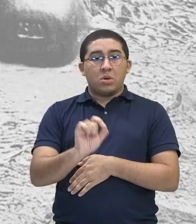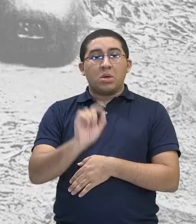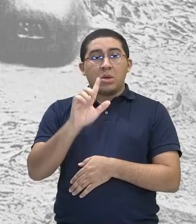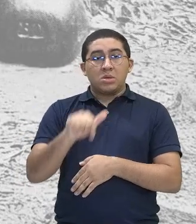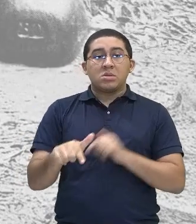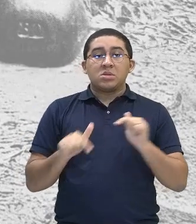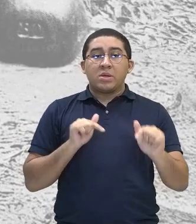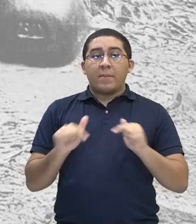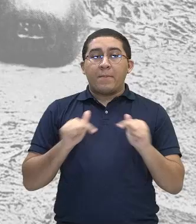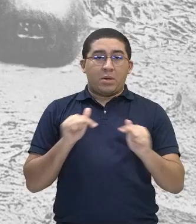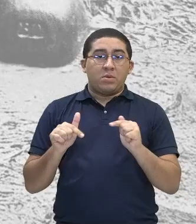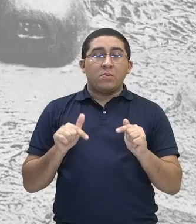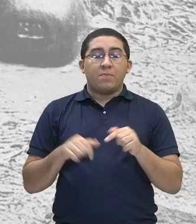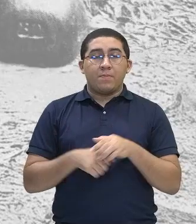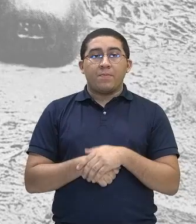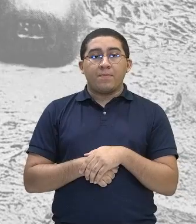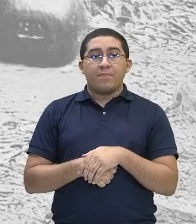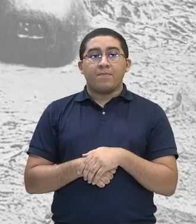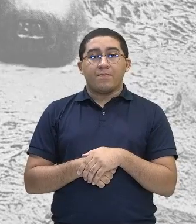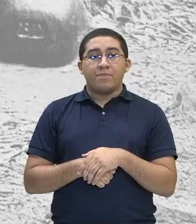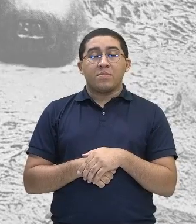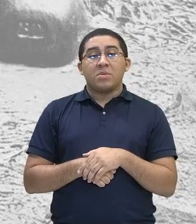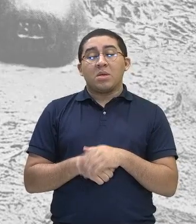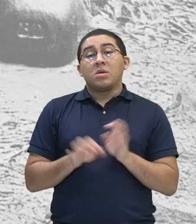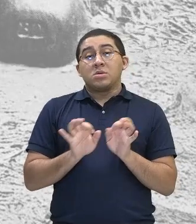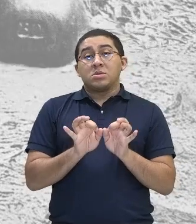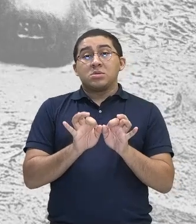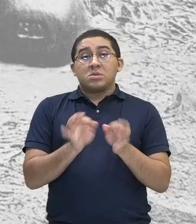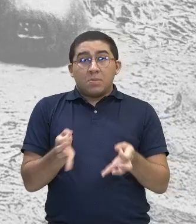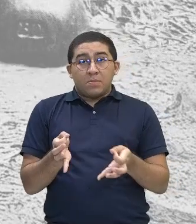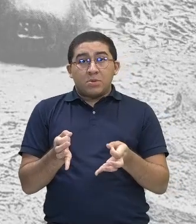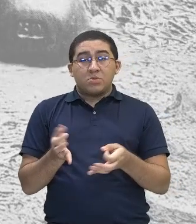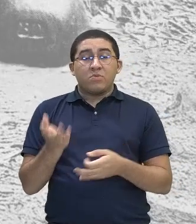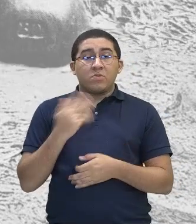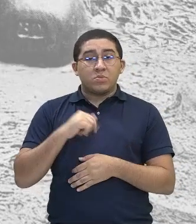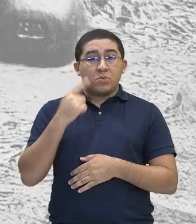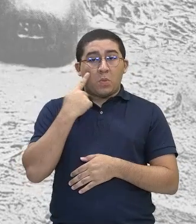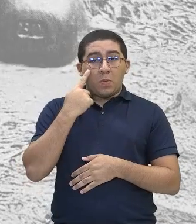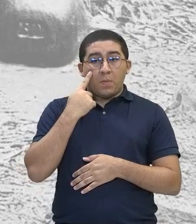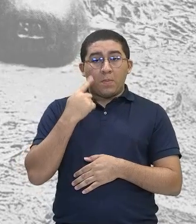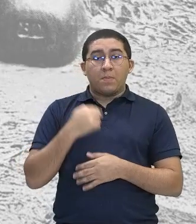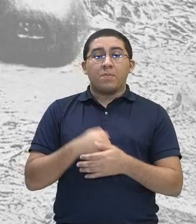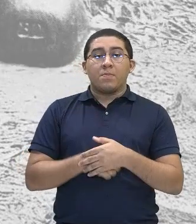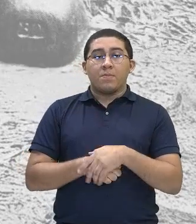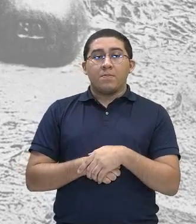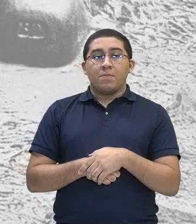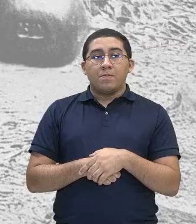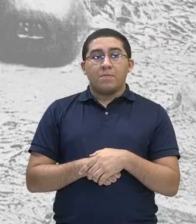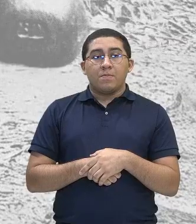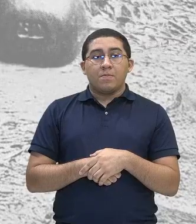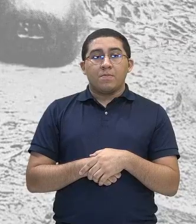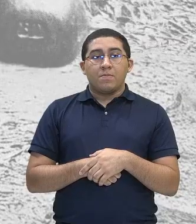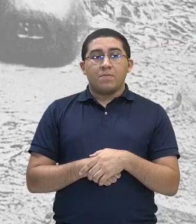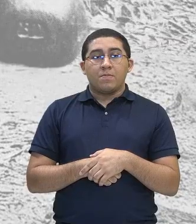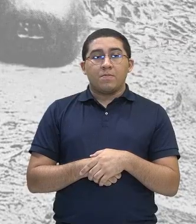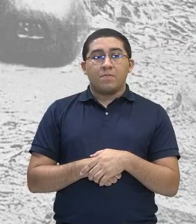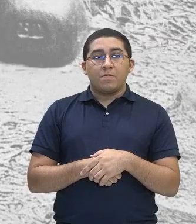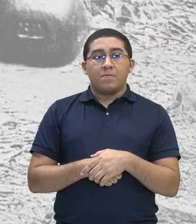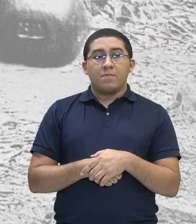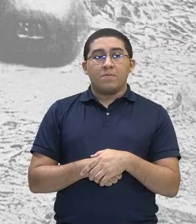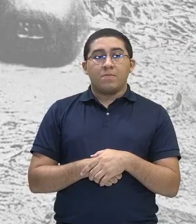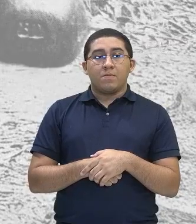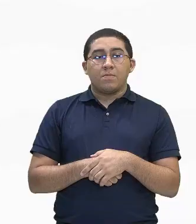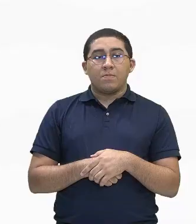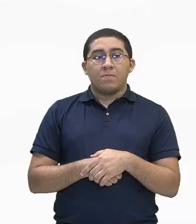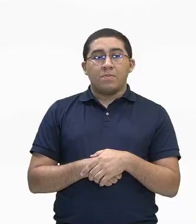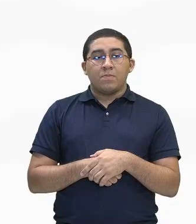trabalho que acaba sendo de uma forma simples, né? Então, olha só, esse trabalho aí de exploração simples, né,